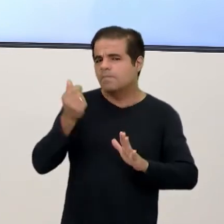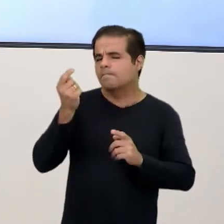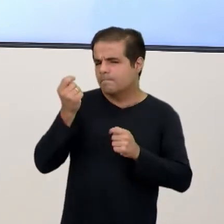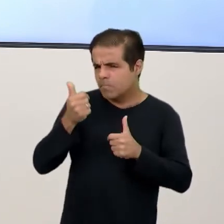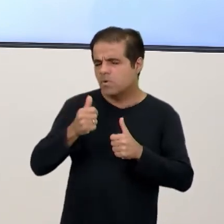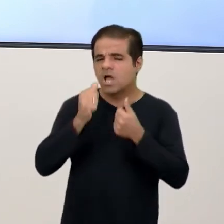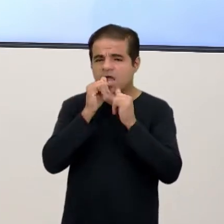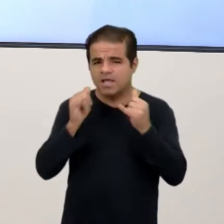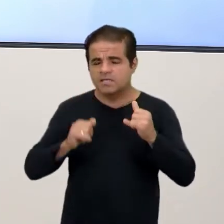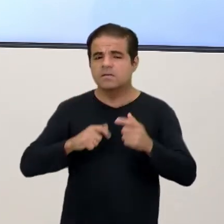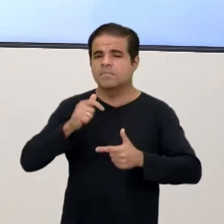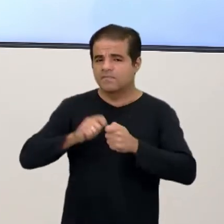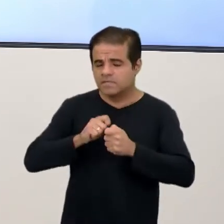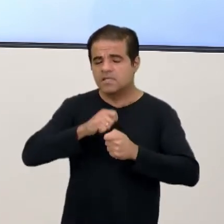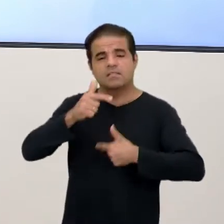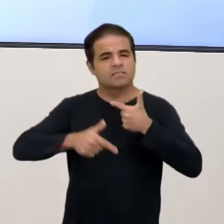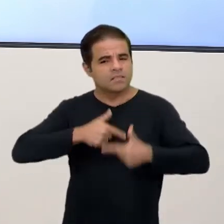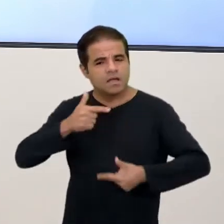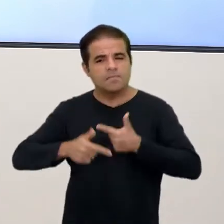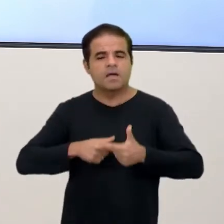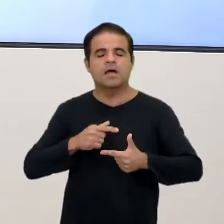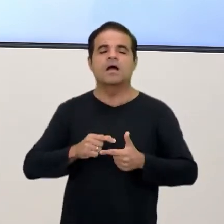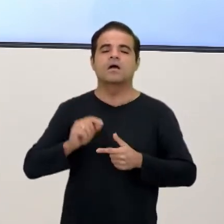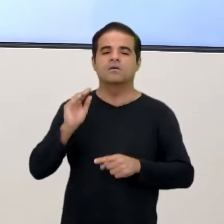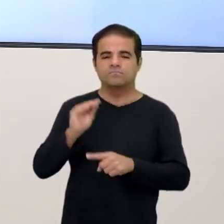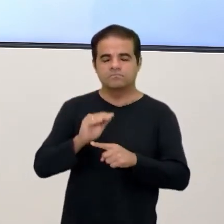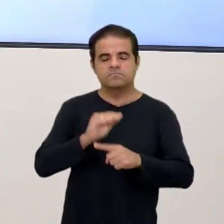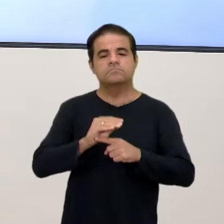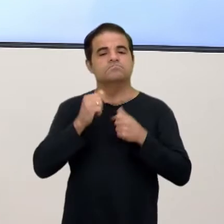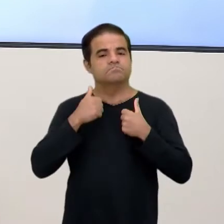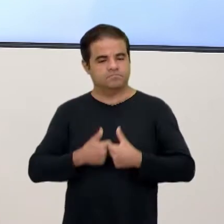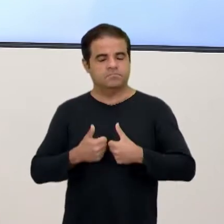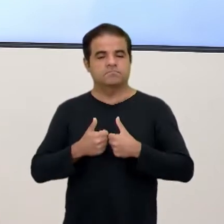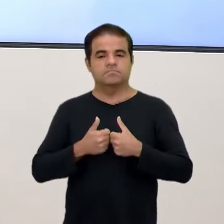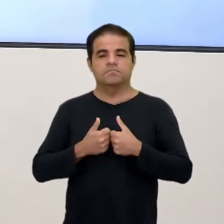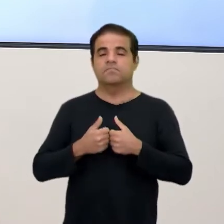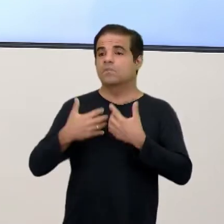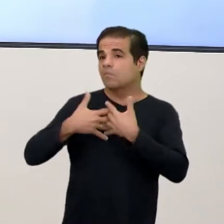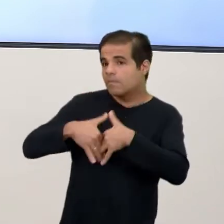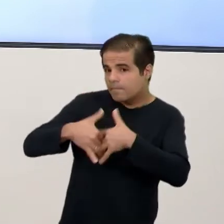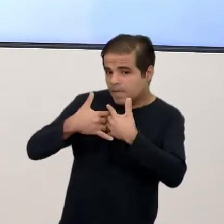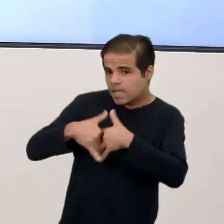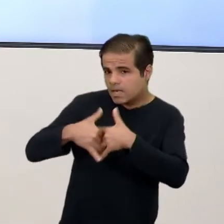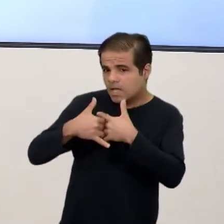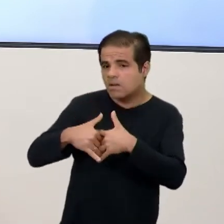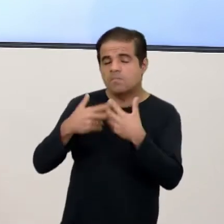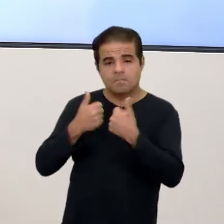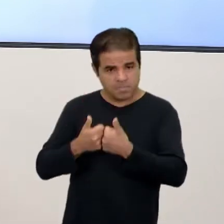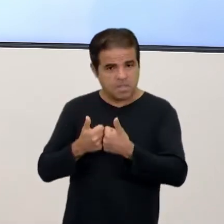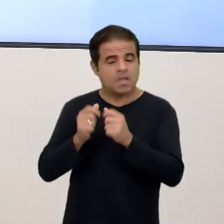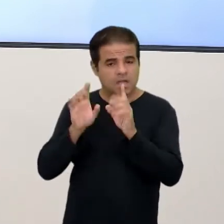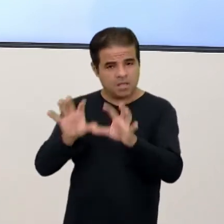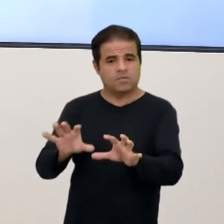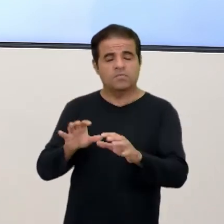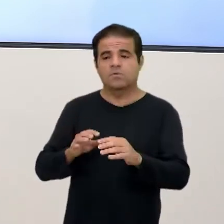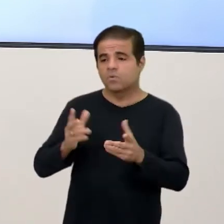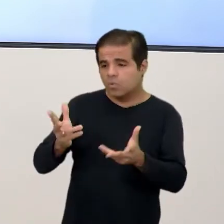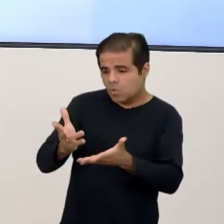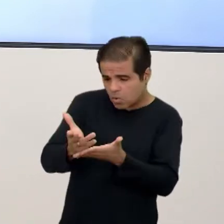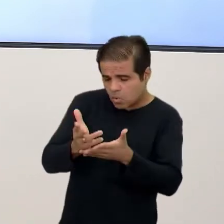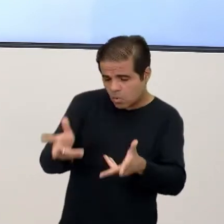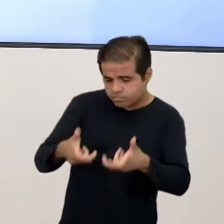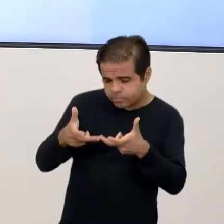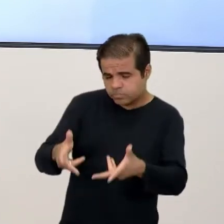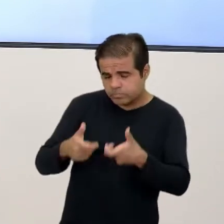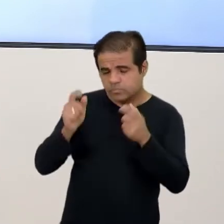para realizar trabalho, para funcionar e funcionar bem. Tá? Então, o aparelho eficiente é isso, quando ele consome pouco da